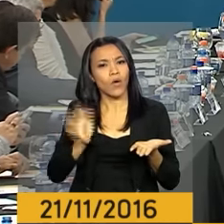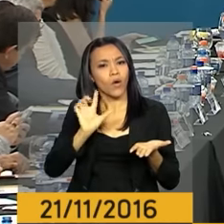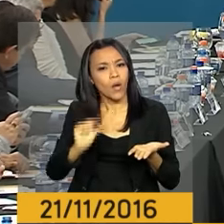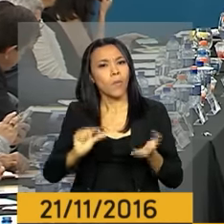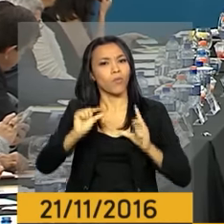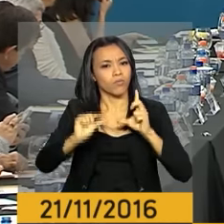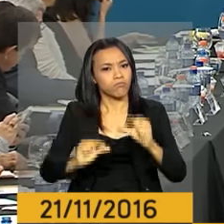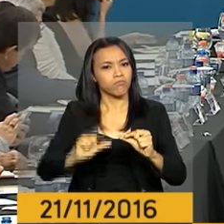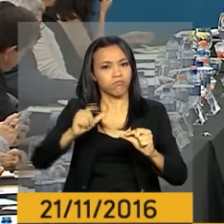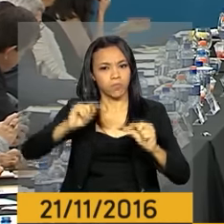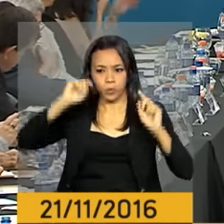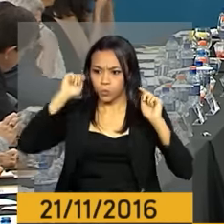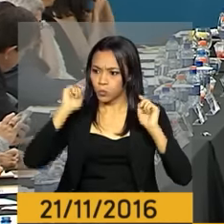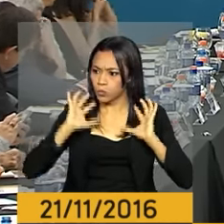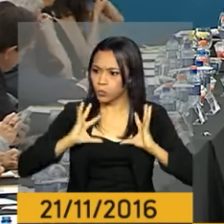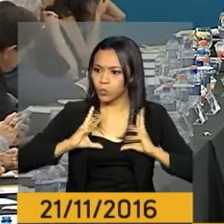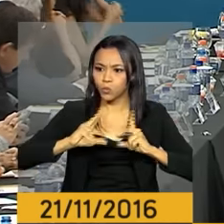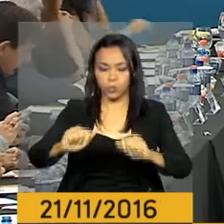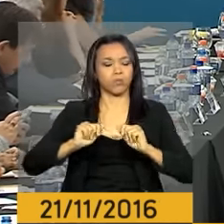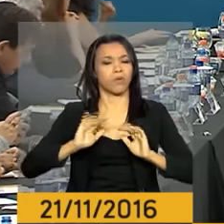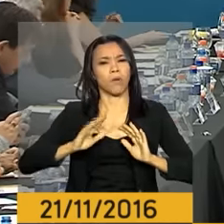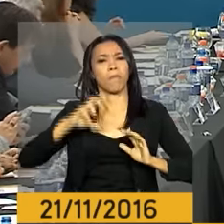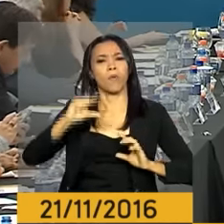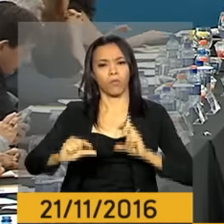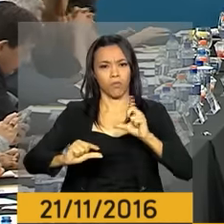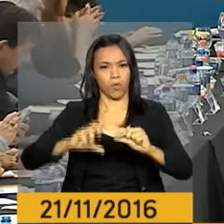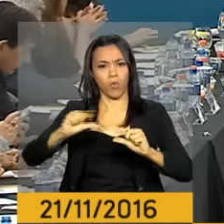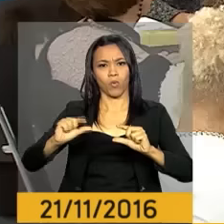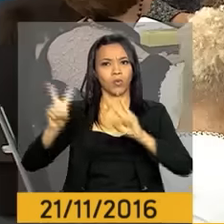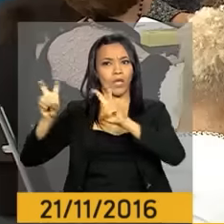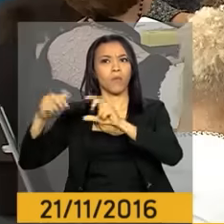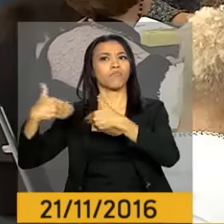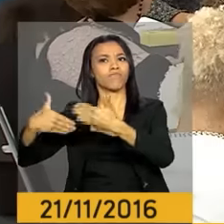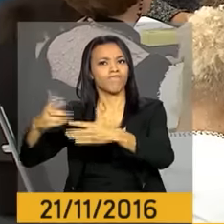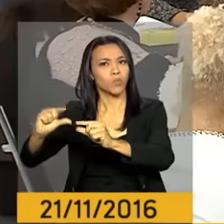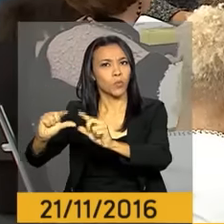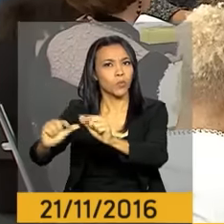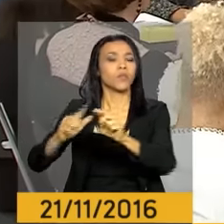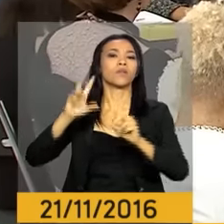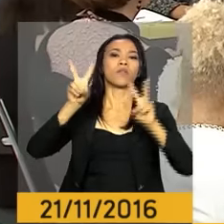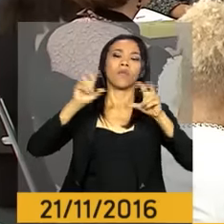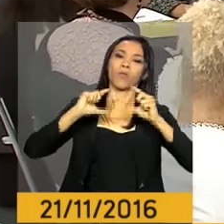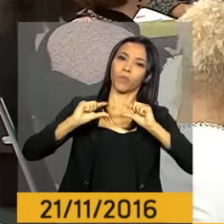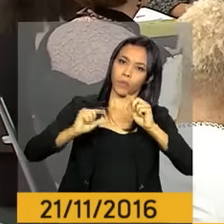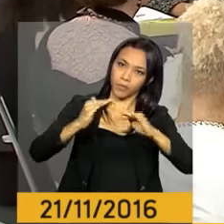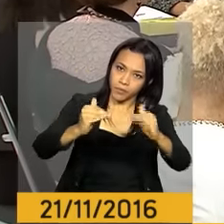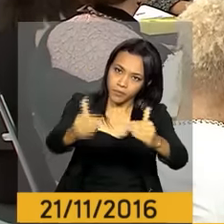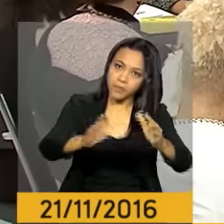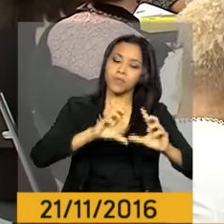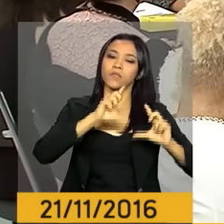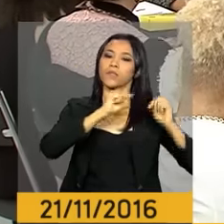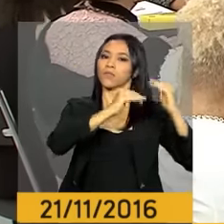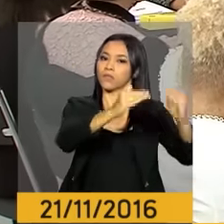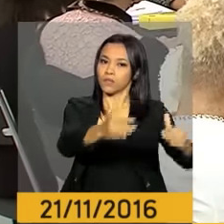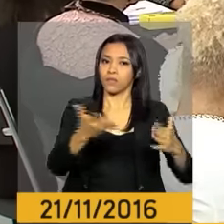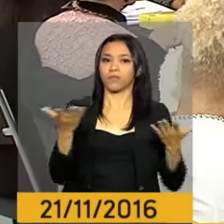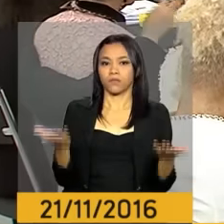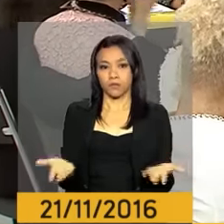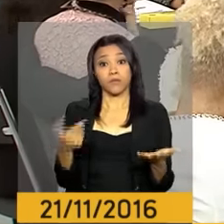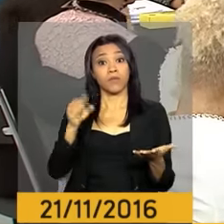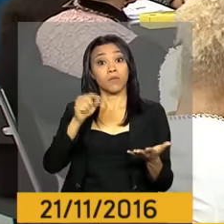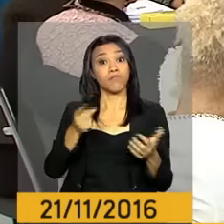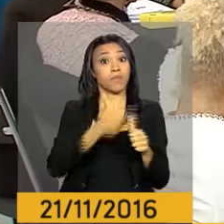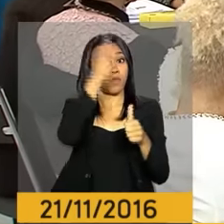não dá para fazer tudo de uma vez. É preciso que nós façamos, como fizemos no primeiro momento,